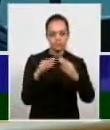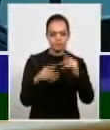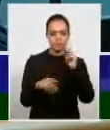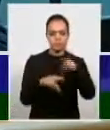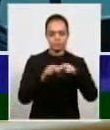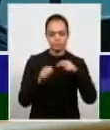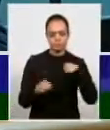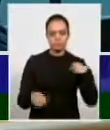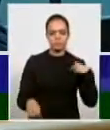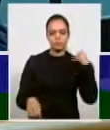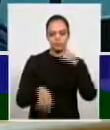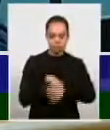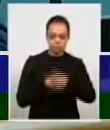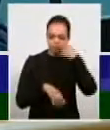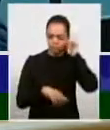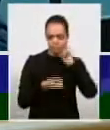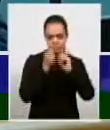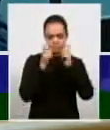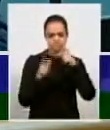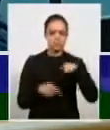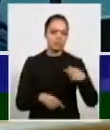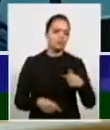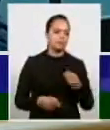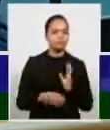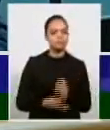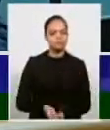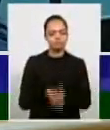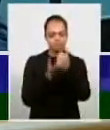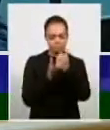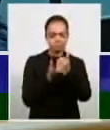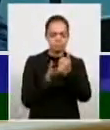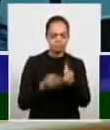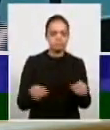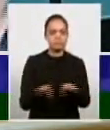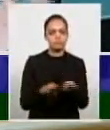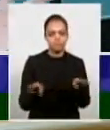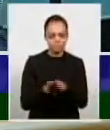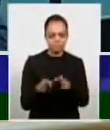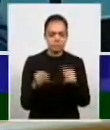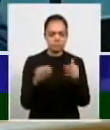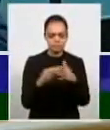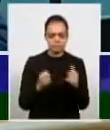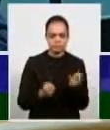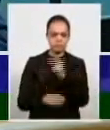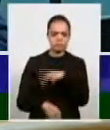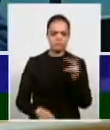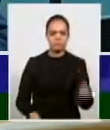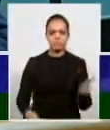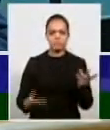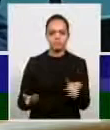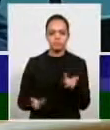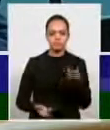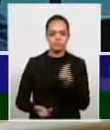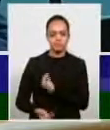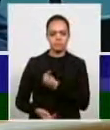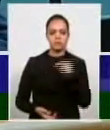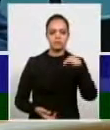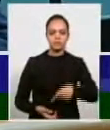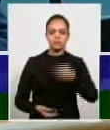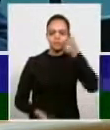estive presente ontem na sessão, mas sou totalmente solidário e favorável com as reivindicações das professoras que estiveram